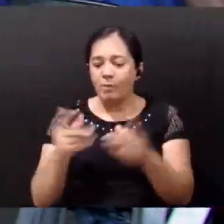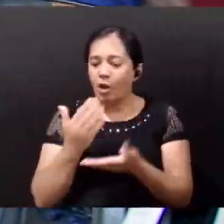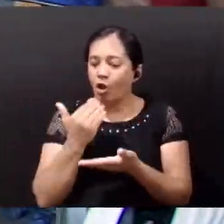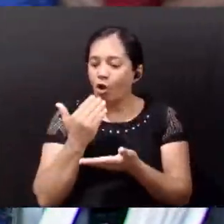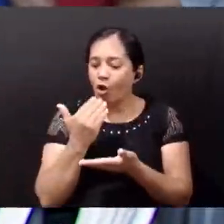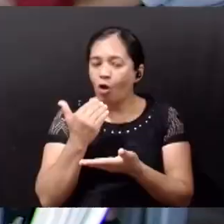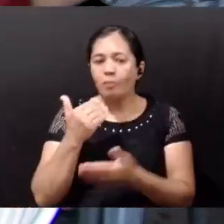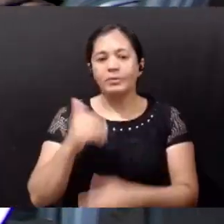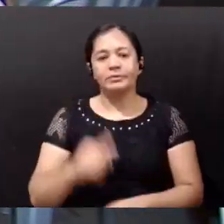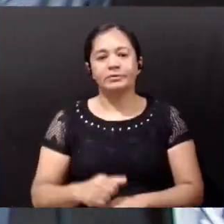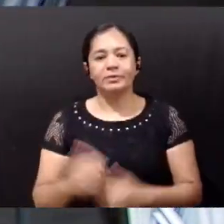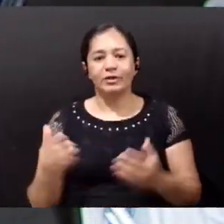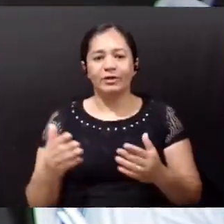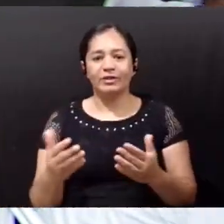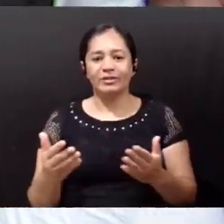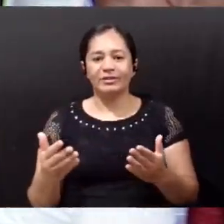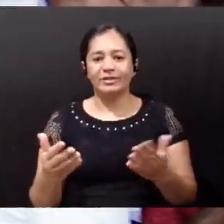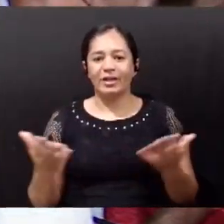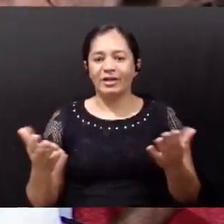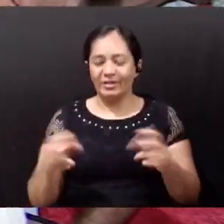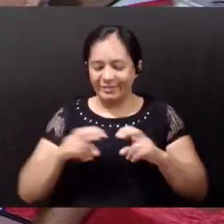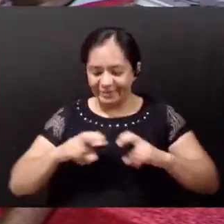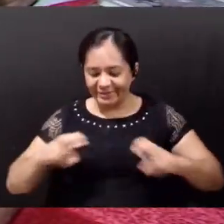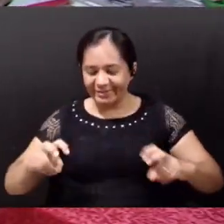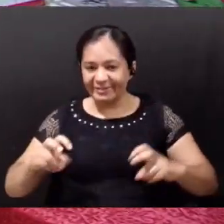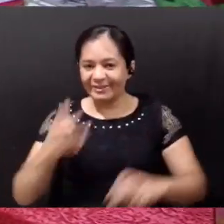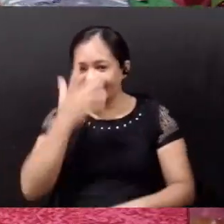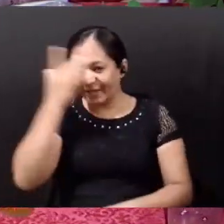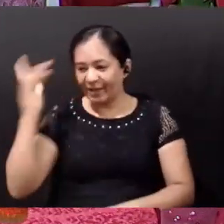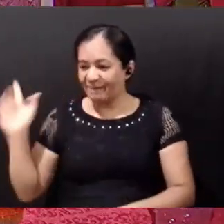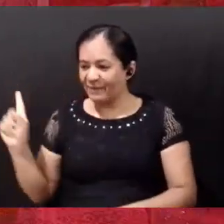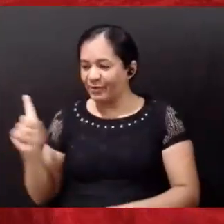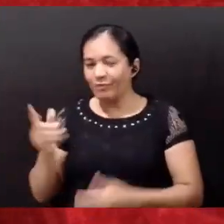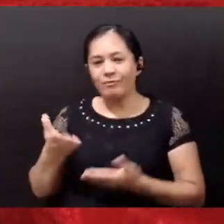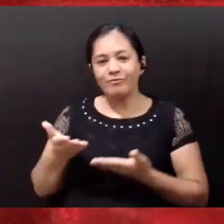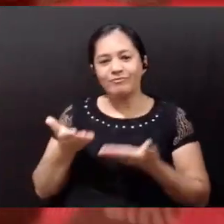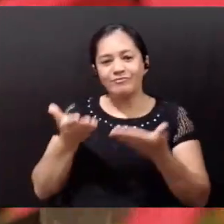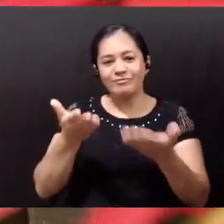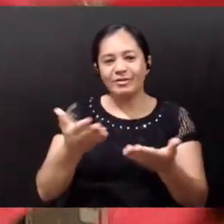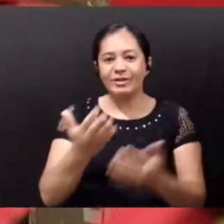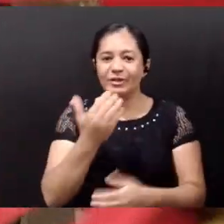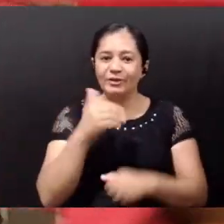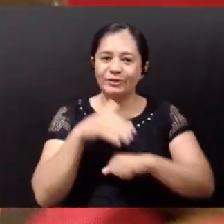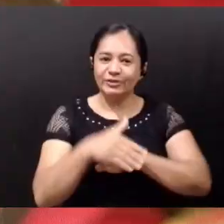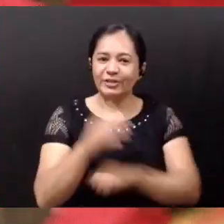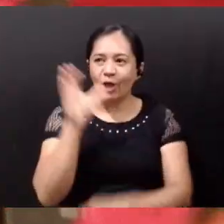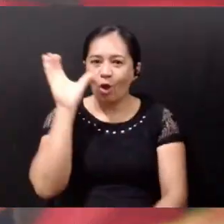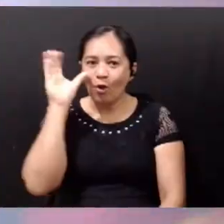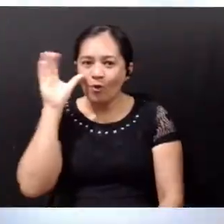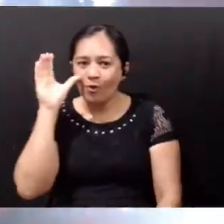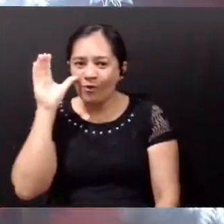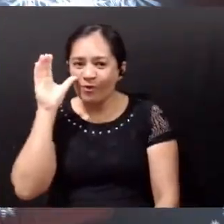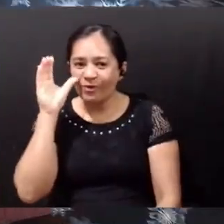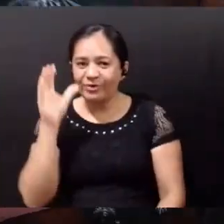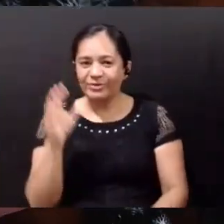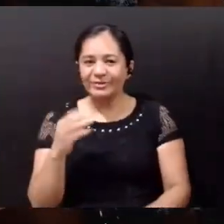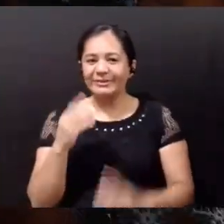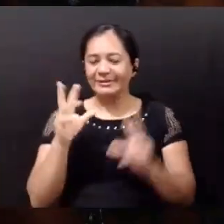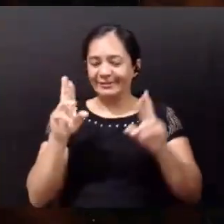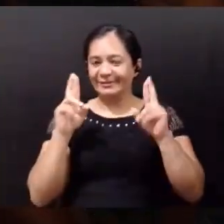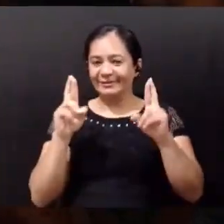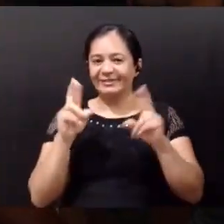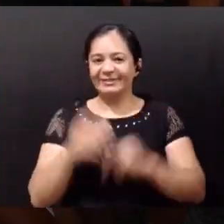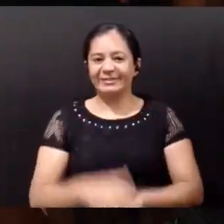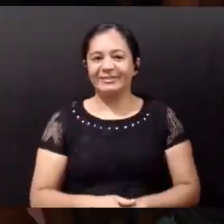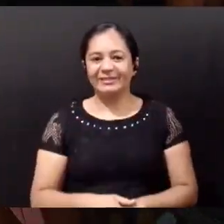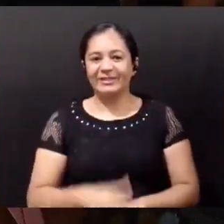ali para ser servido, aguarda o jantar de fim de ano com curiosidade e muitas expectativas. Para mim é uma coisa diferente,